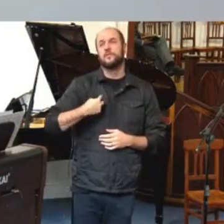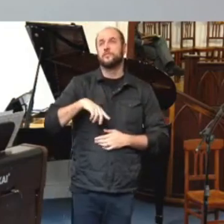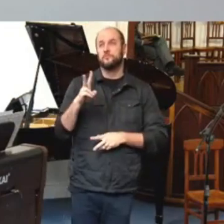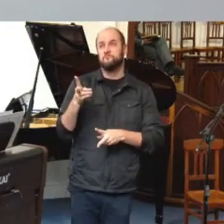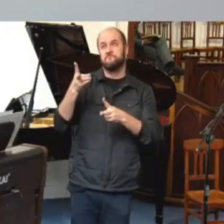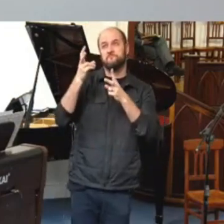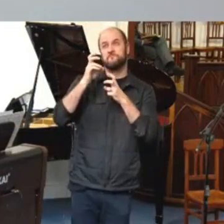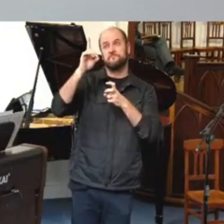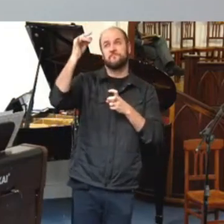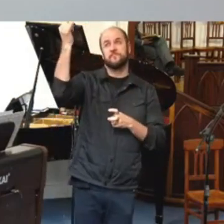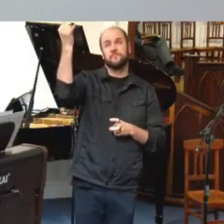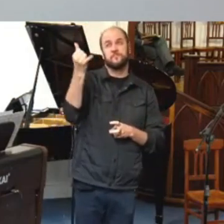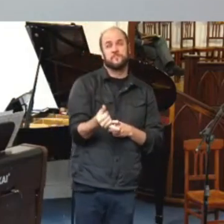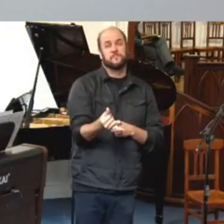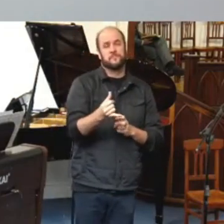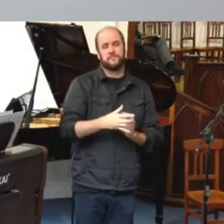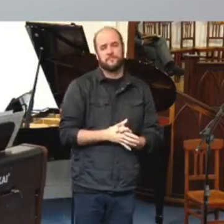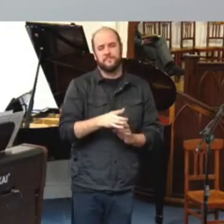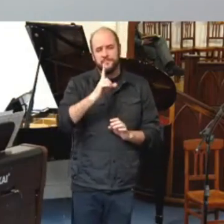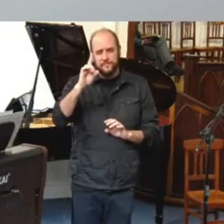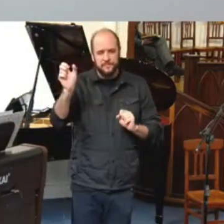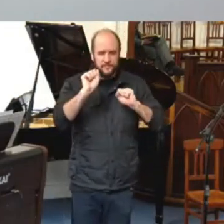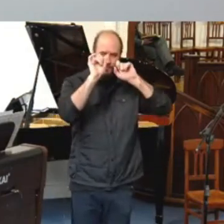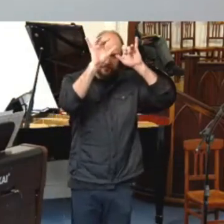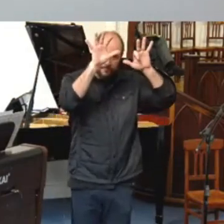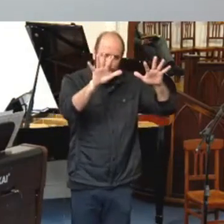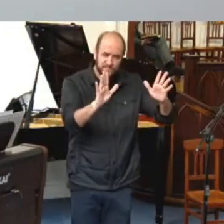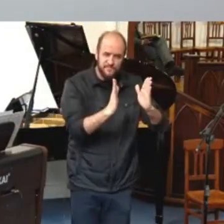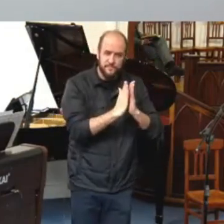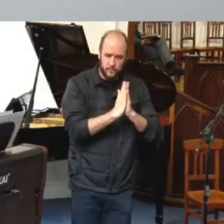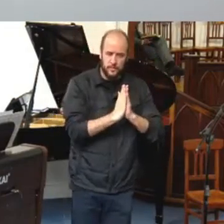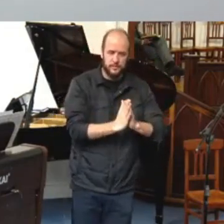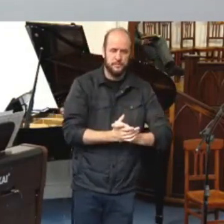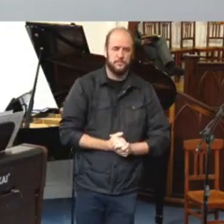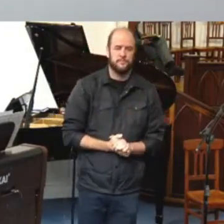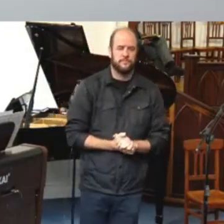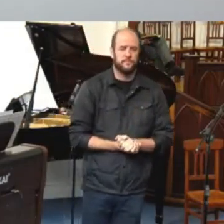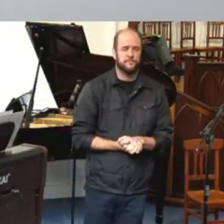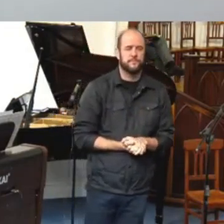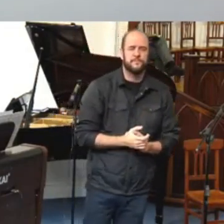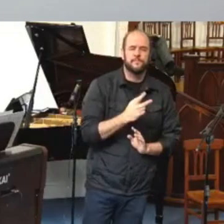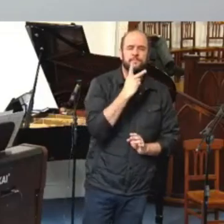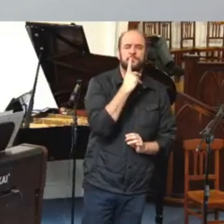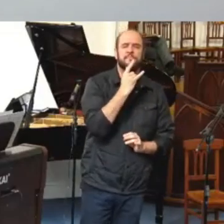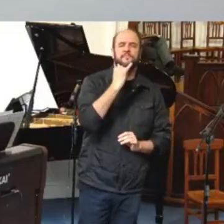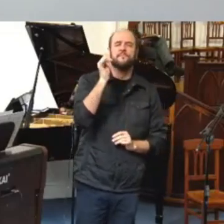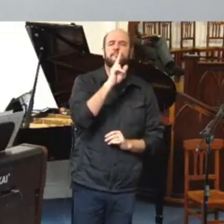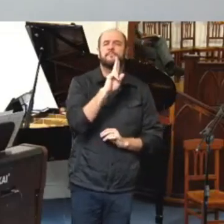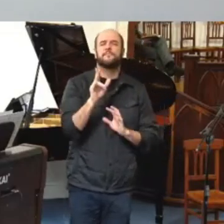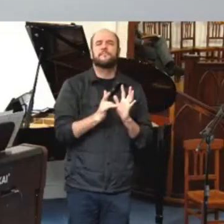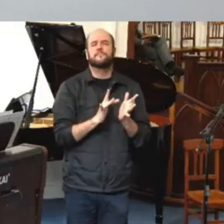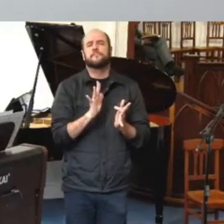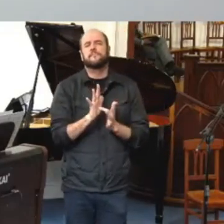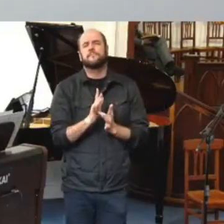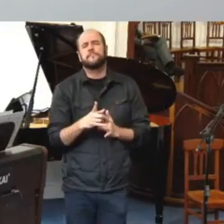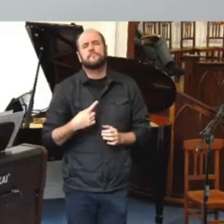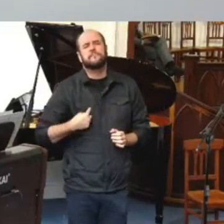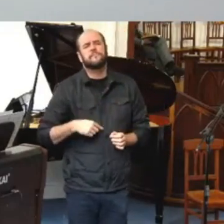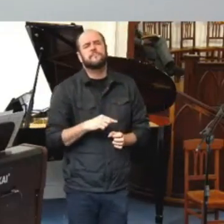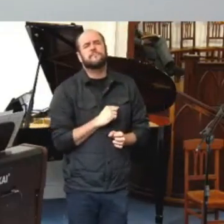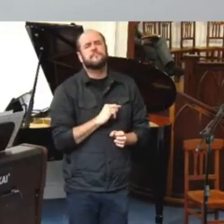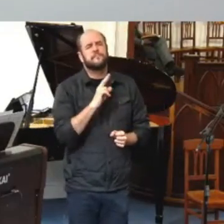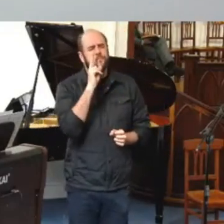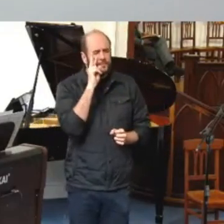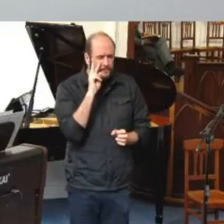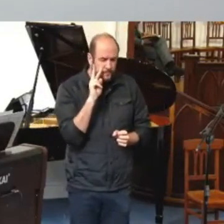do Senhor. Que Deus nos abençoe. Quero orar com você. Pai querido, em nome de Jesus, nós olhamos